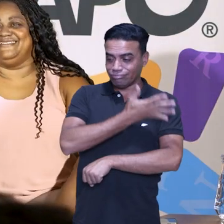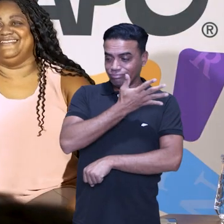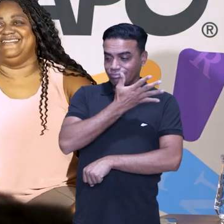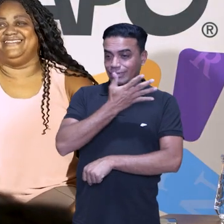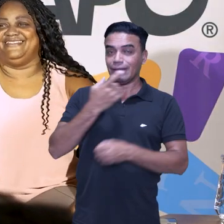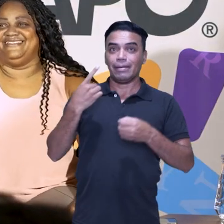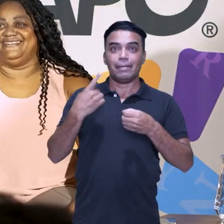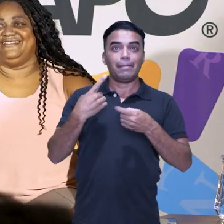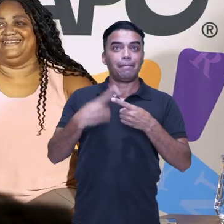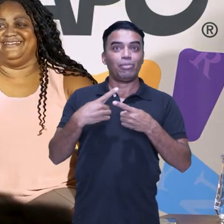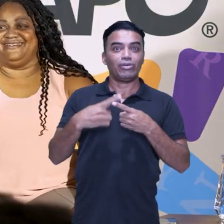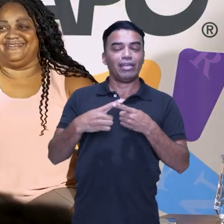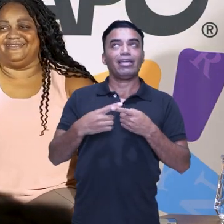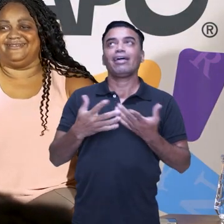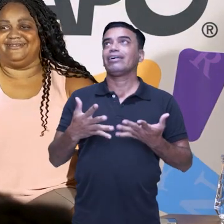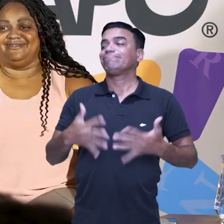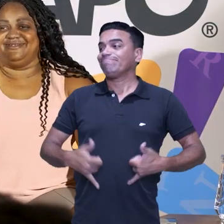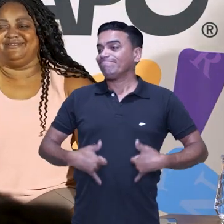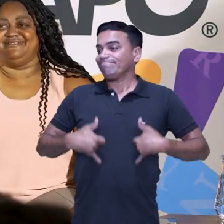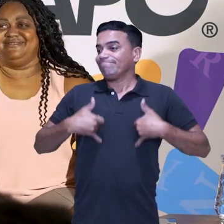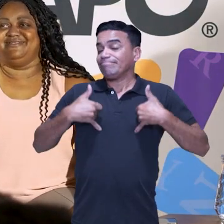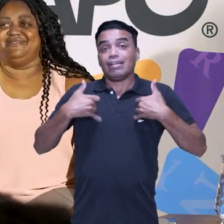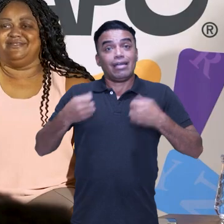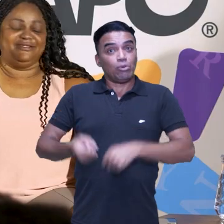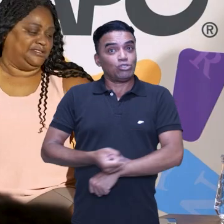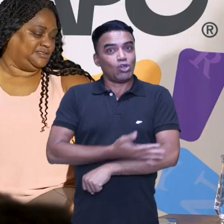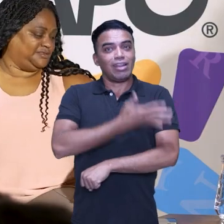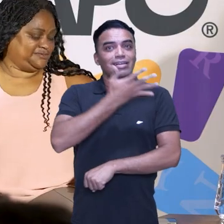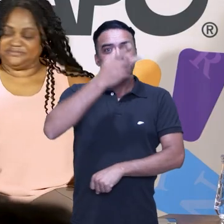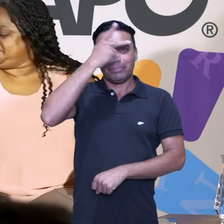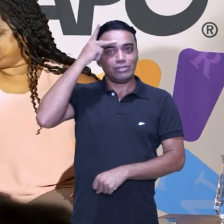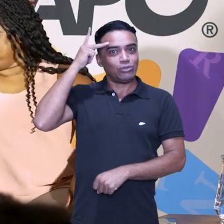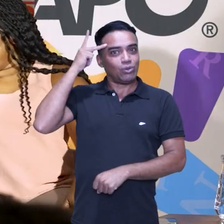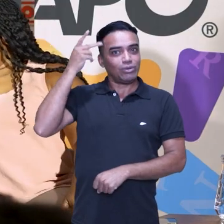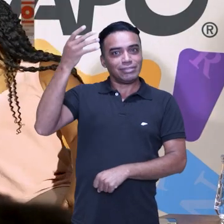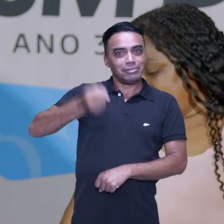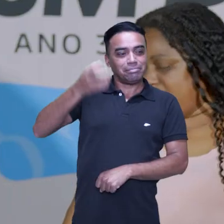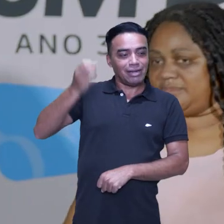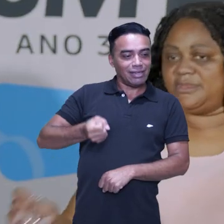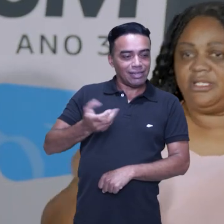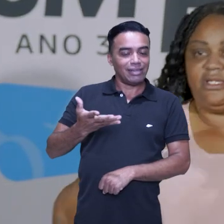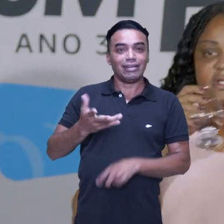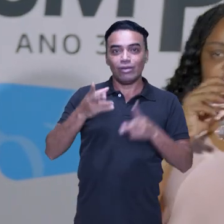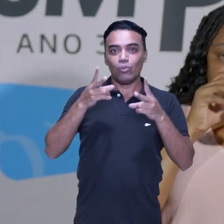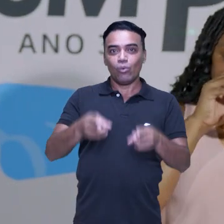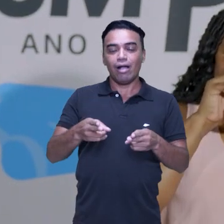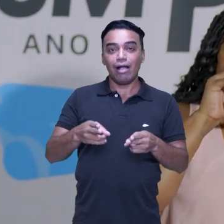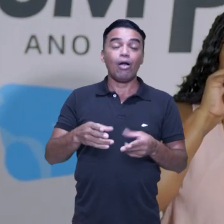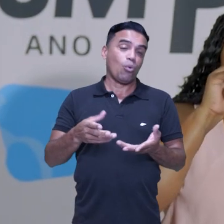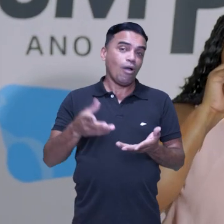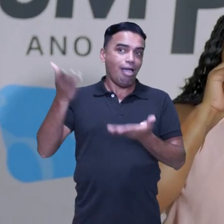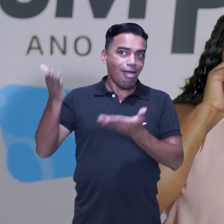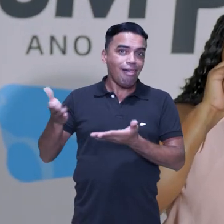Porque é muito gratificante ver pessoas brancas, como ela, como o